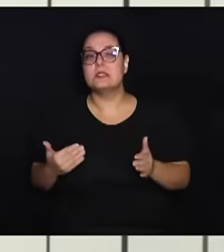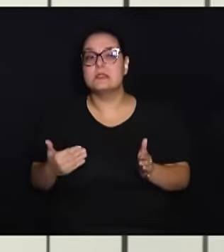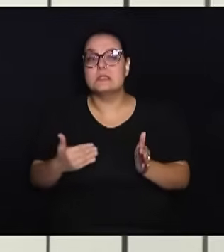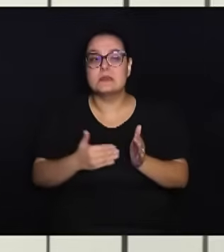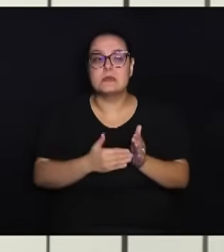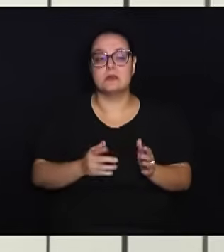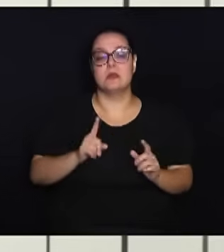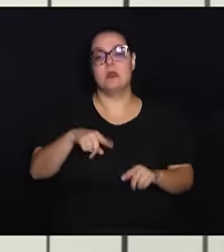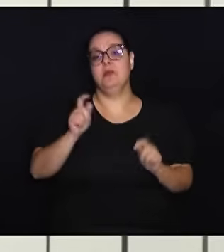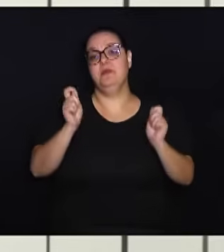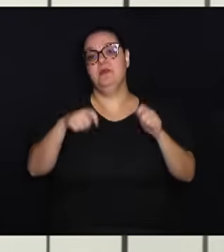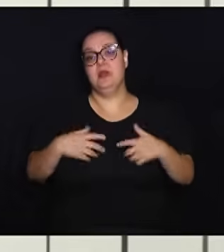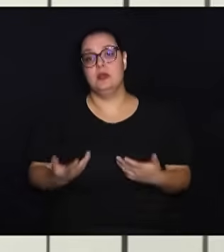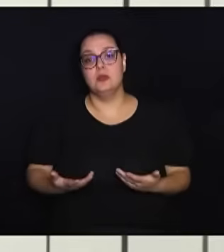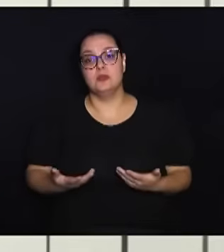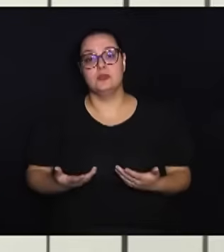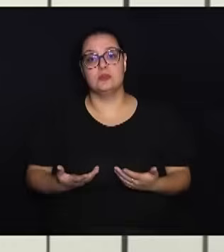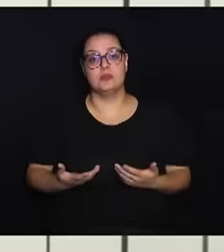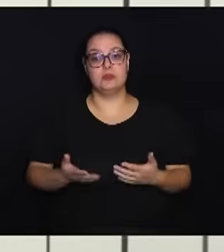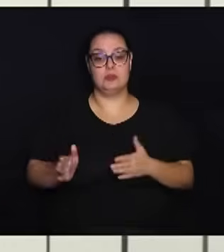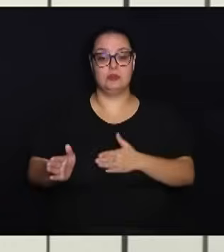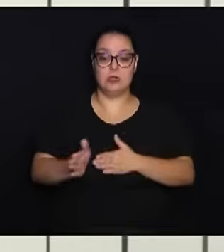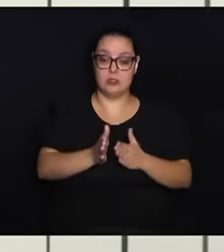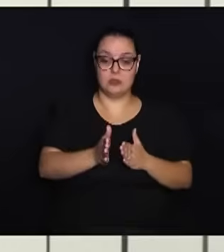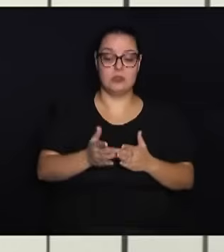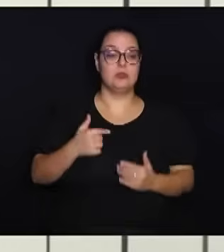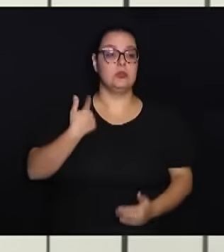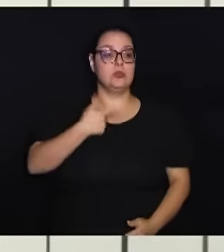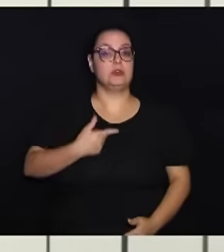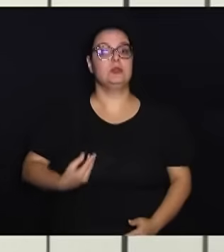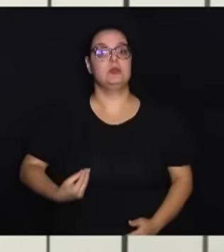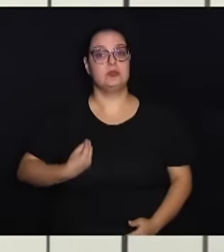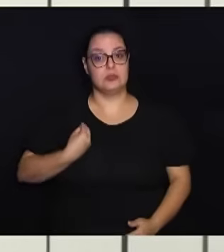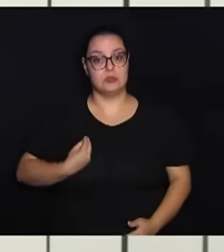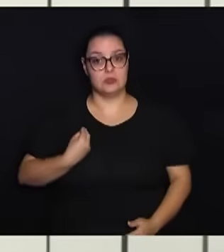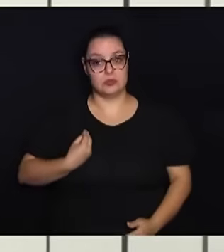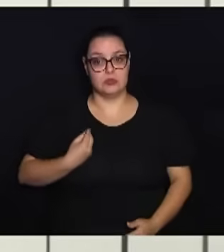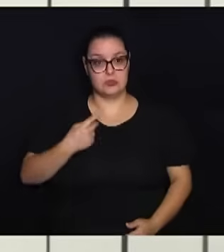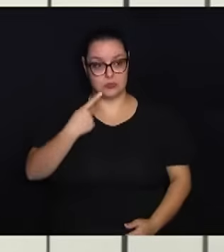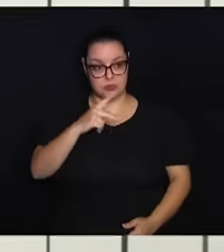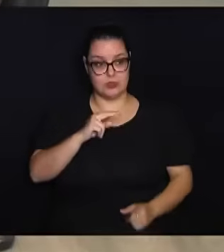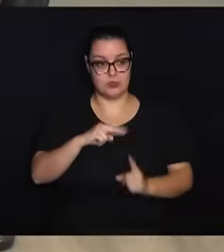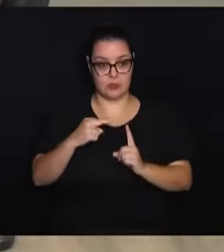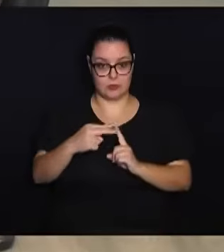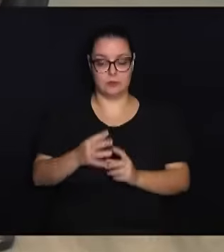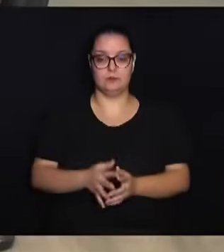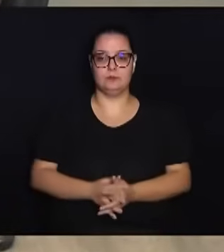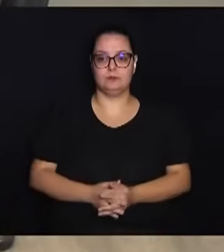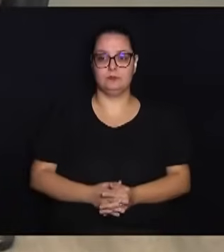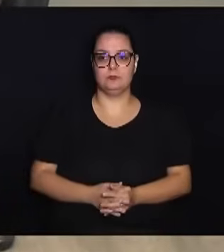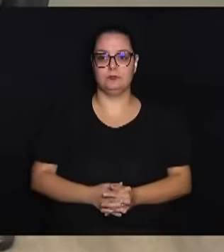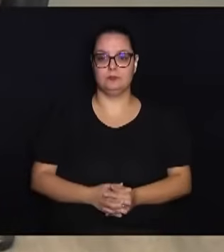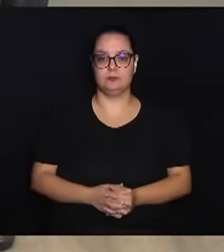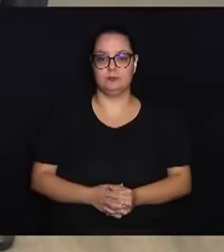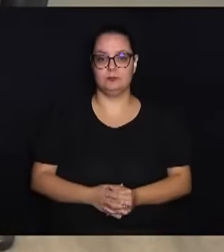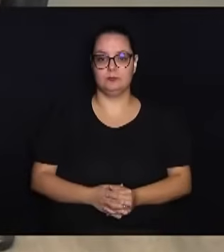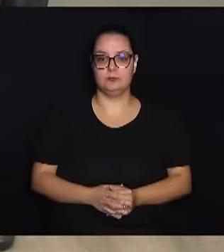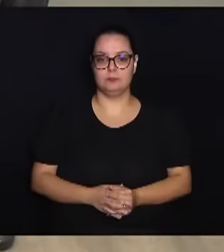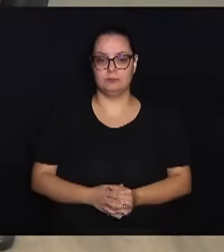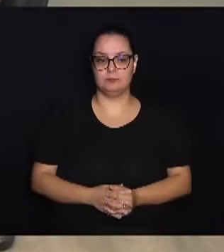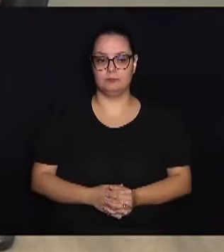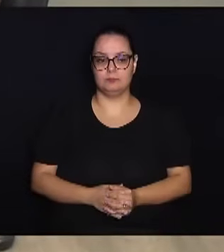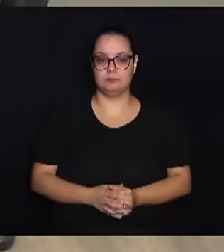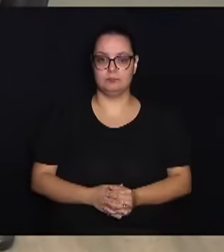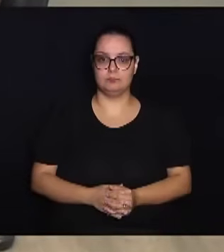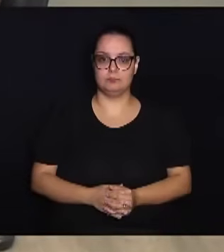é válido e deve nortear as nossas vidas no seu ponto de vista? Conta pra gente.